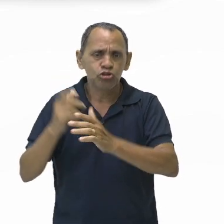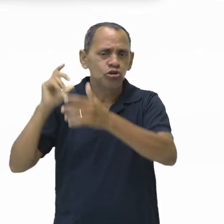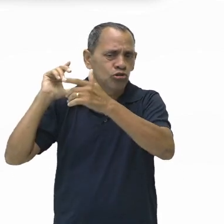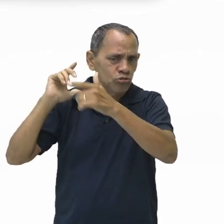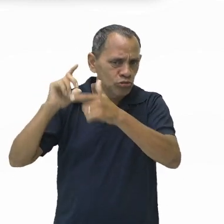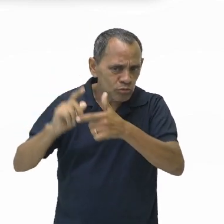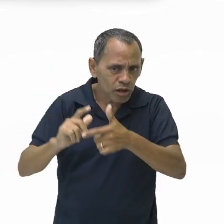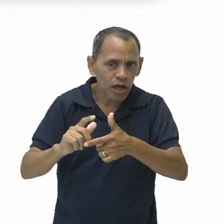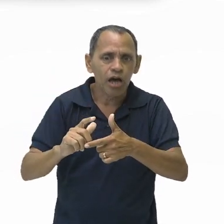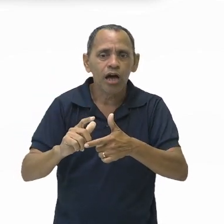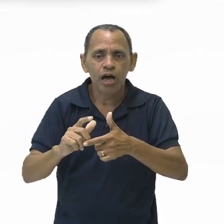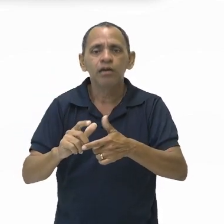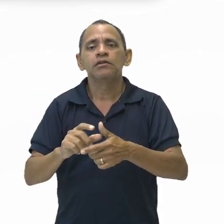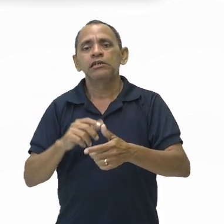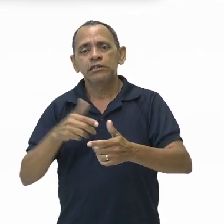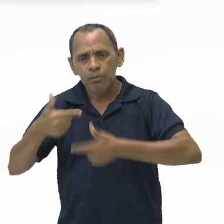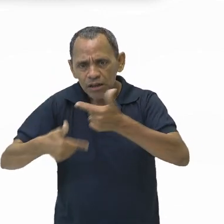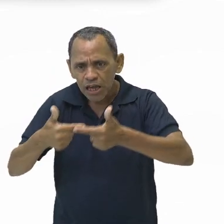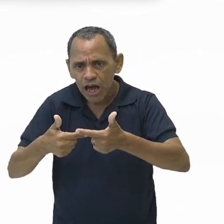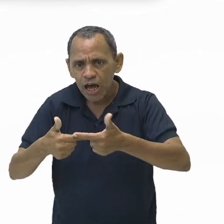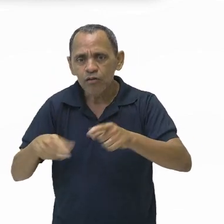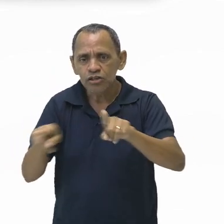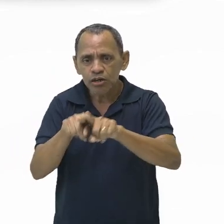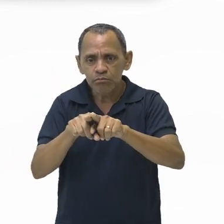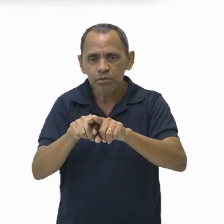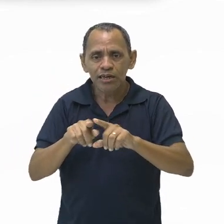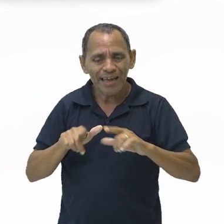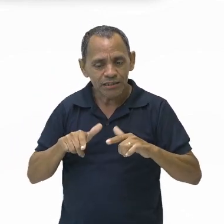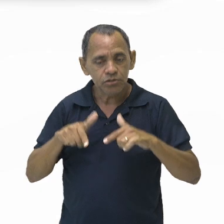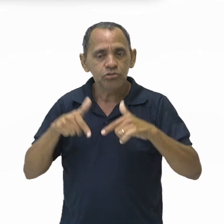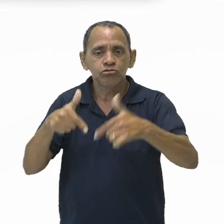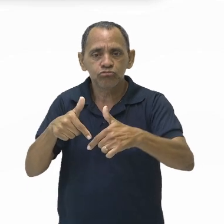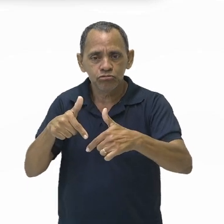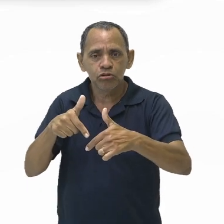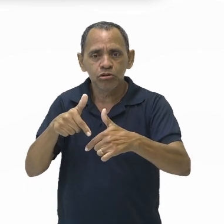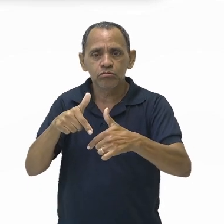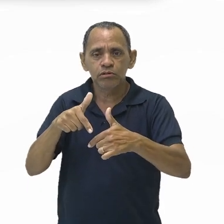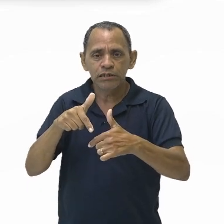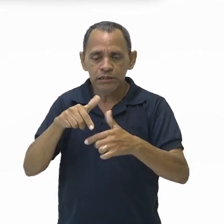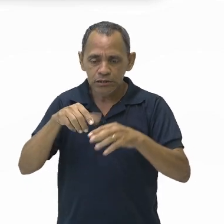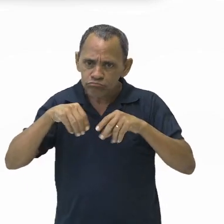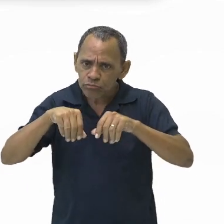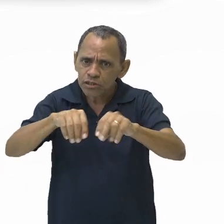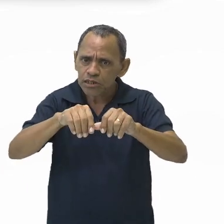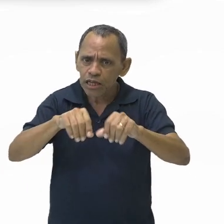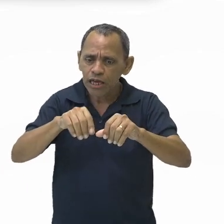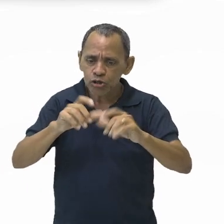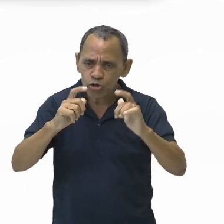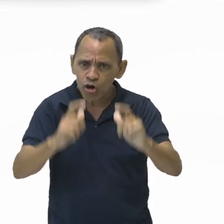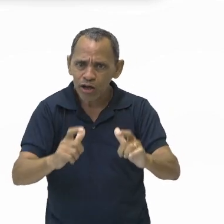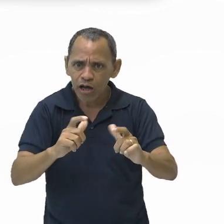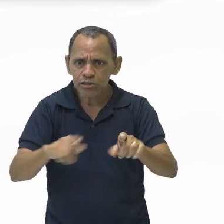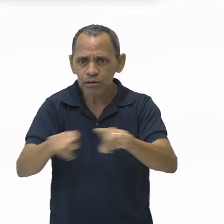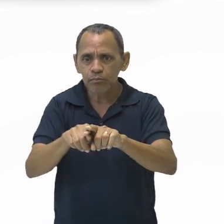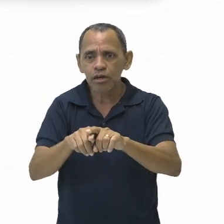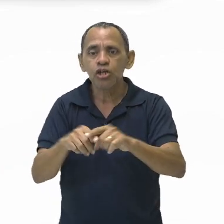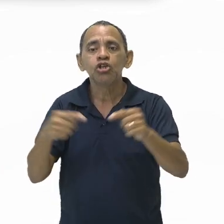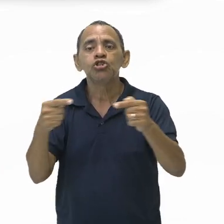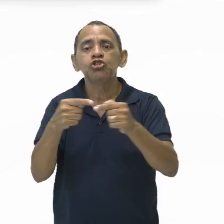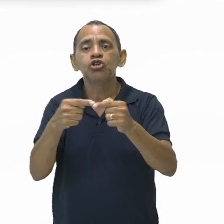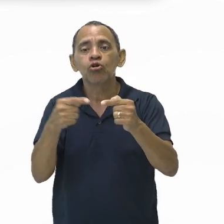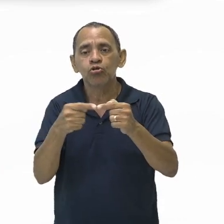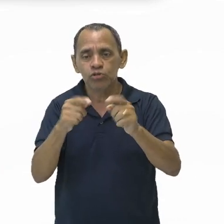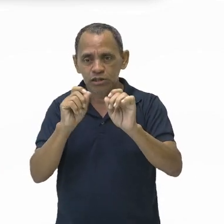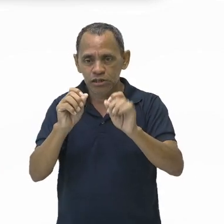Trabalham, atuam na superfície terrestre de acordo com as características da região. Né? Se aqui na